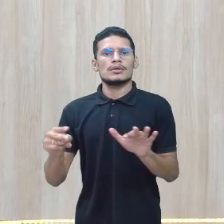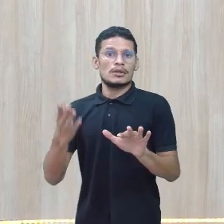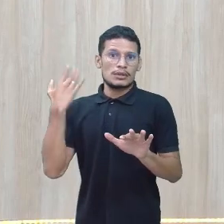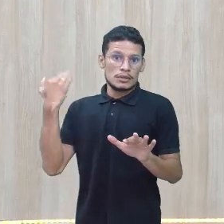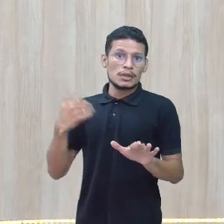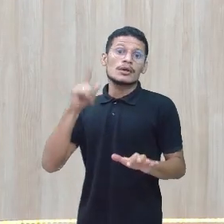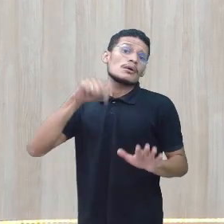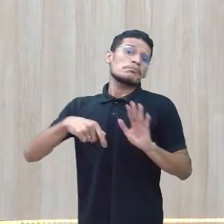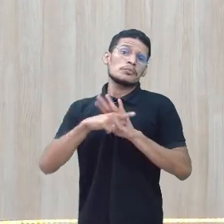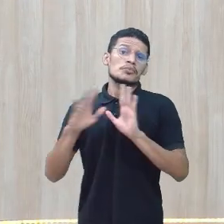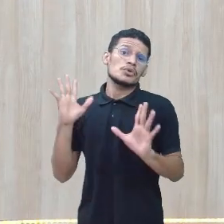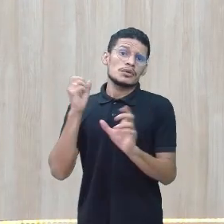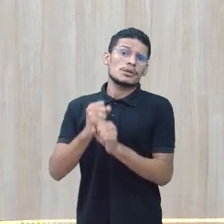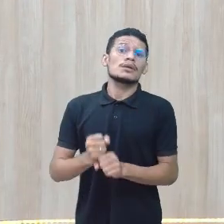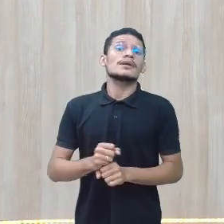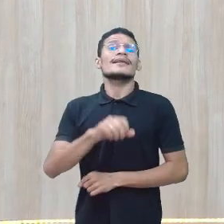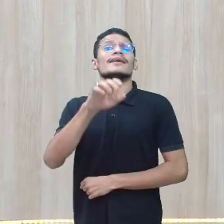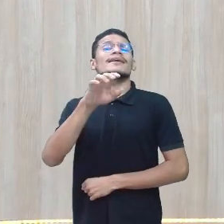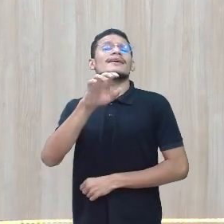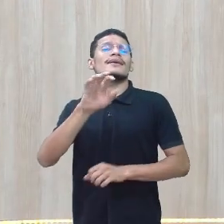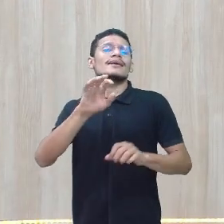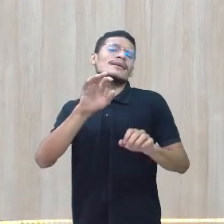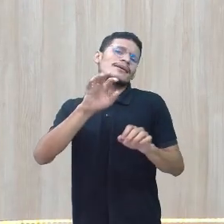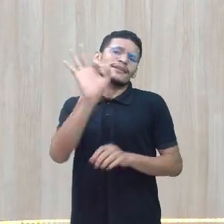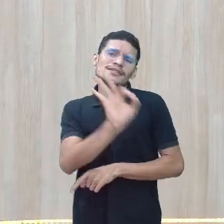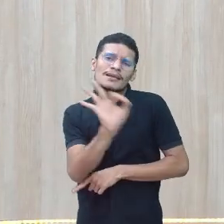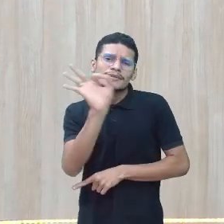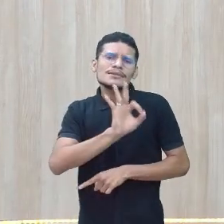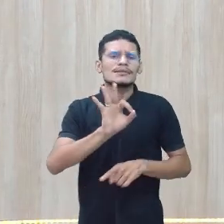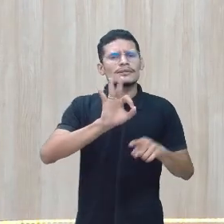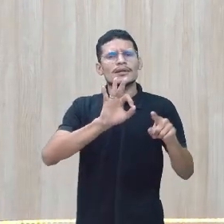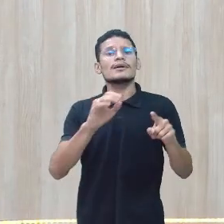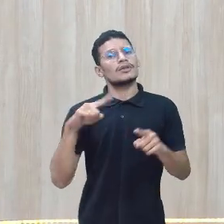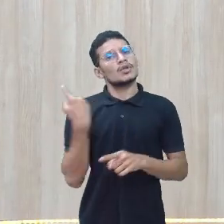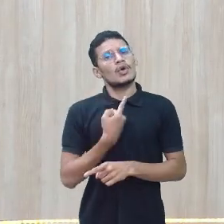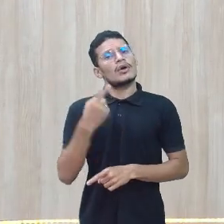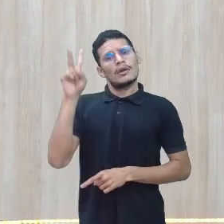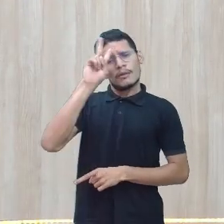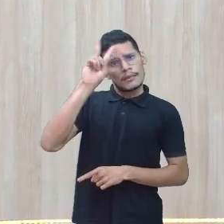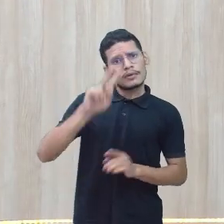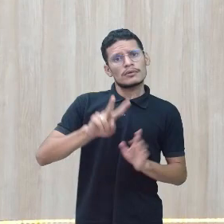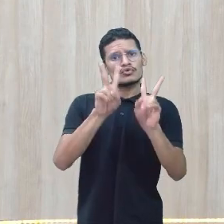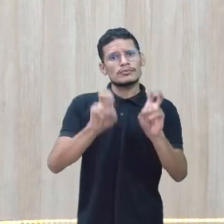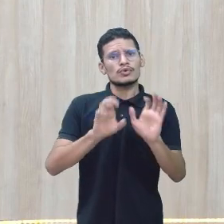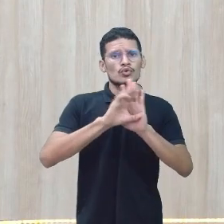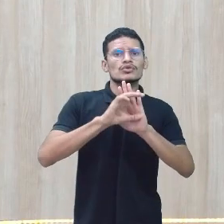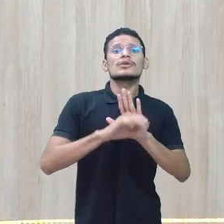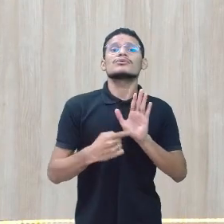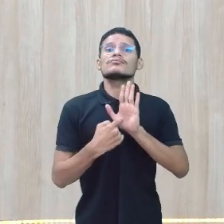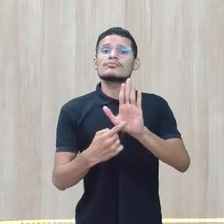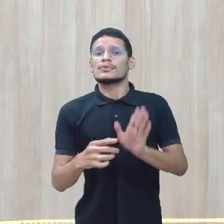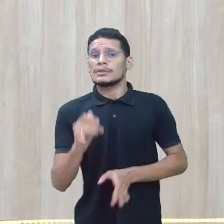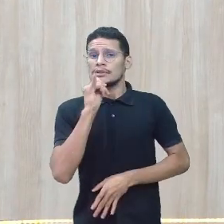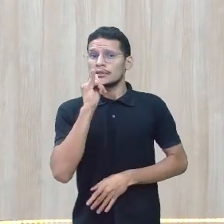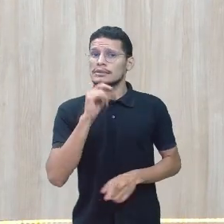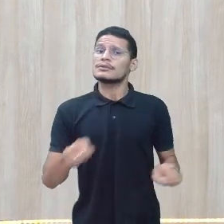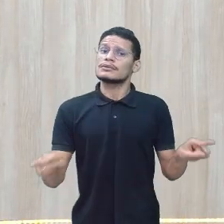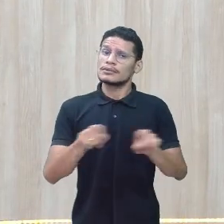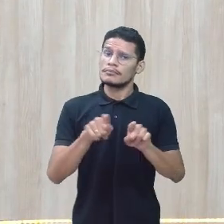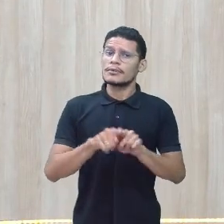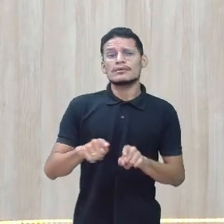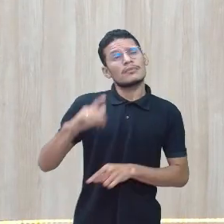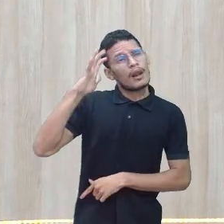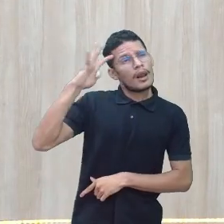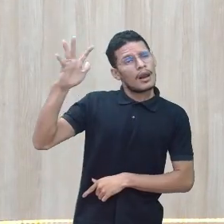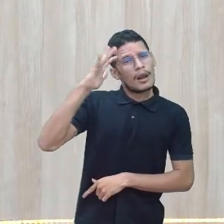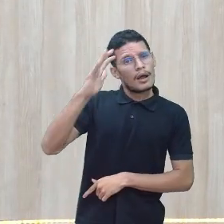uma revisão sobre estatística. E aqui a gente vai relembrar os conceitos, aplicar num exemplo e deixar alguns pensamentos